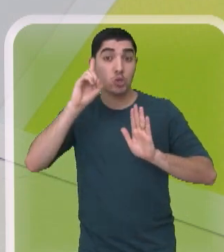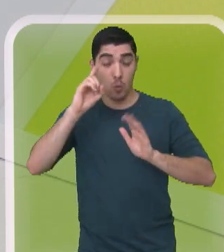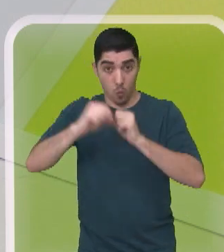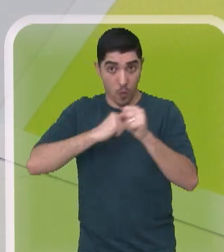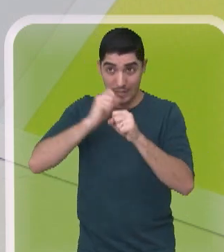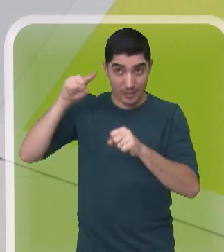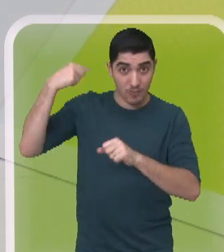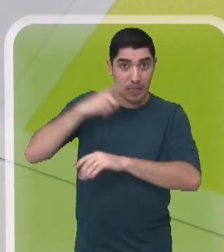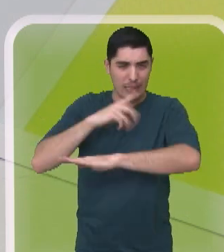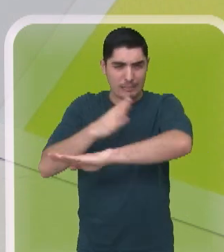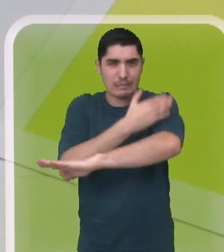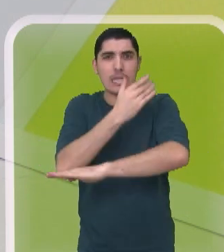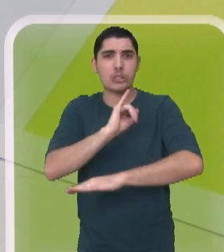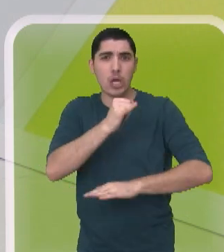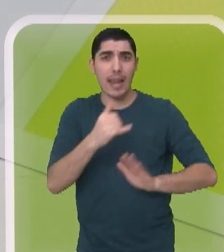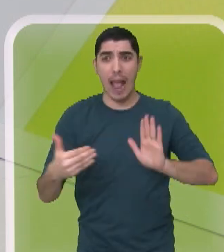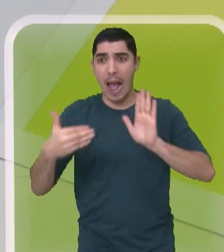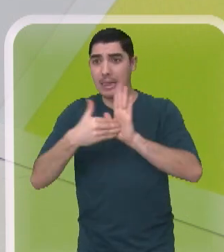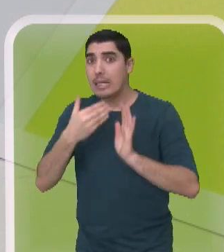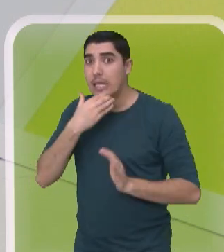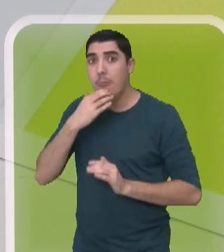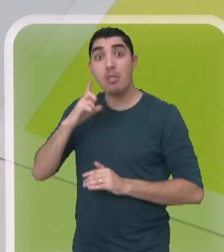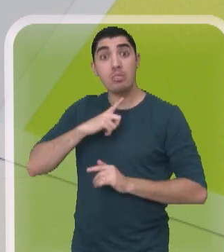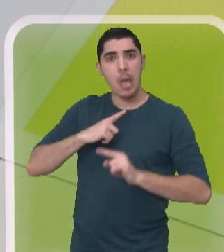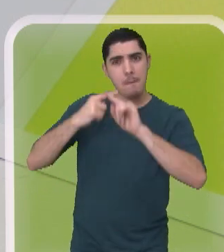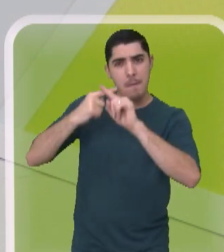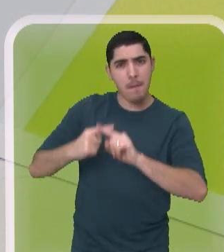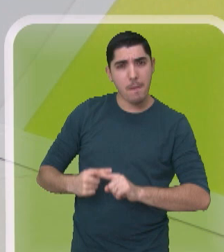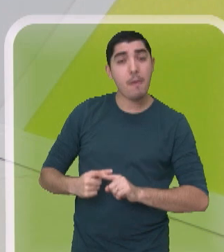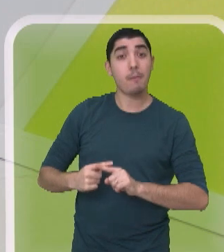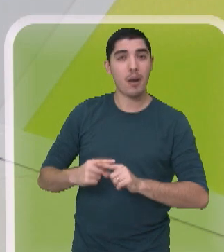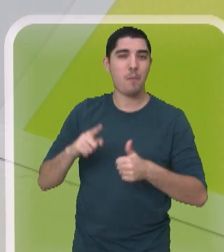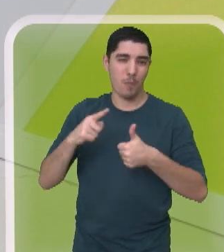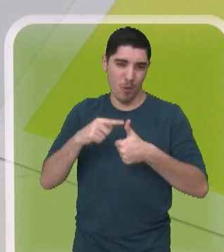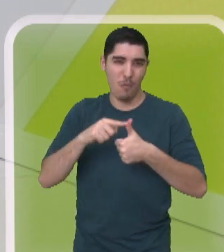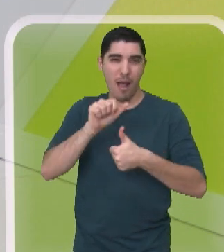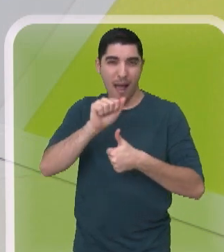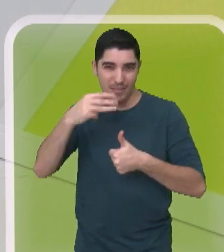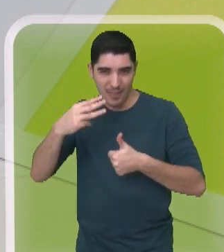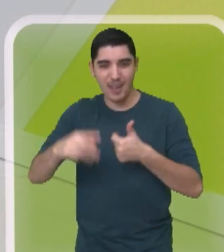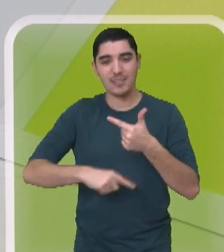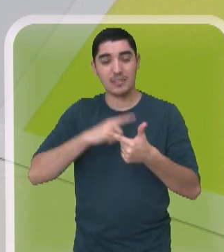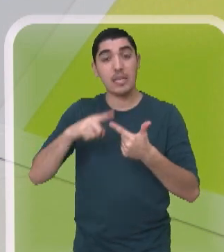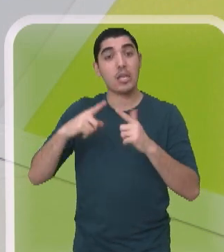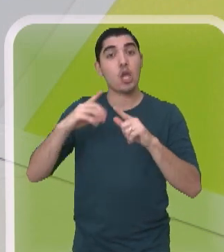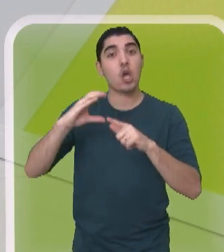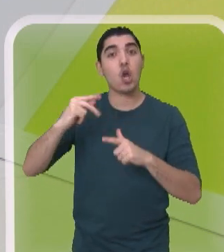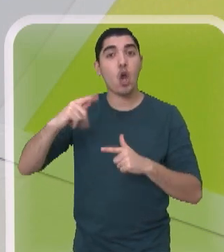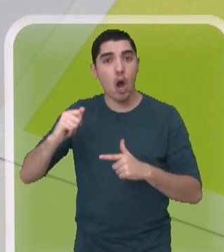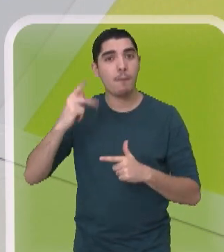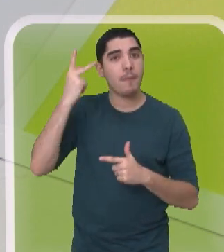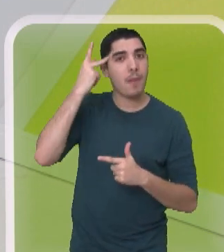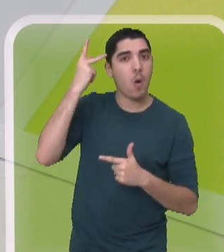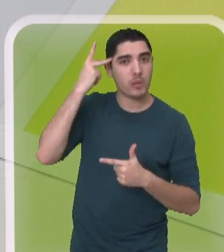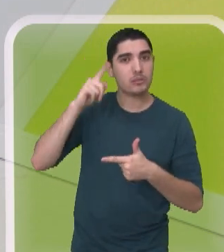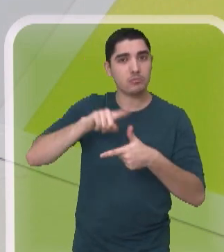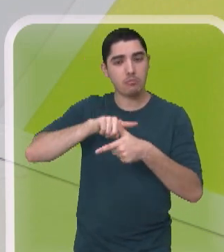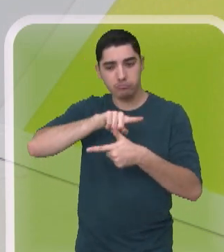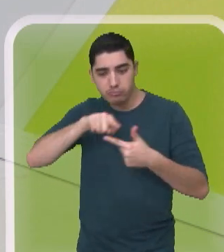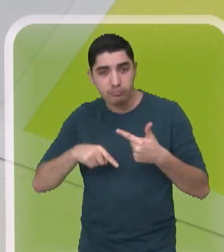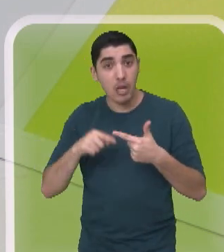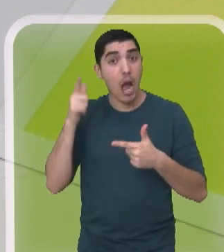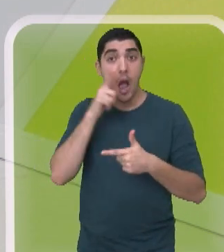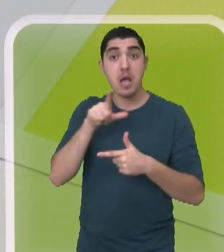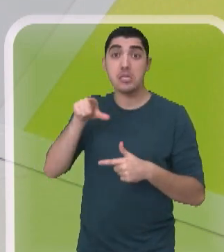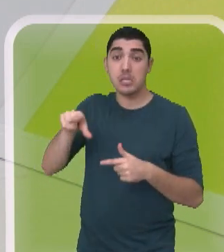ter. Vocês anunciaram que a ideia é disputar a Série A3 e disputar a Copa Paulista, que talvez seja o caminho mais, talvez não, é o caminho mais curto para você, de repente, beliscar